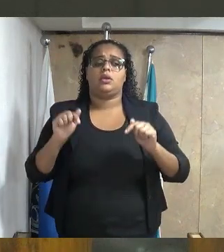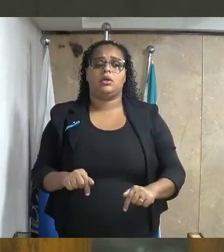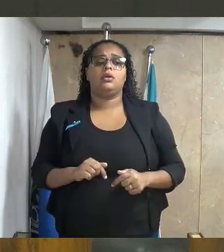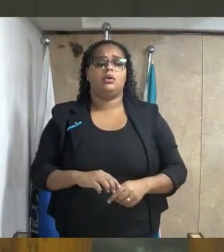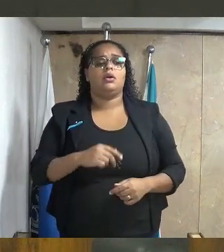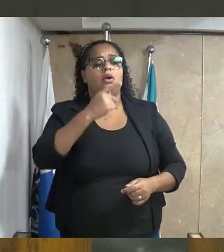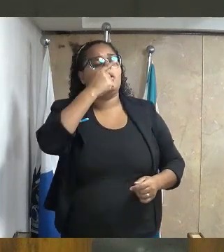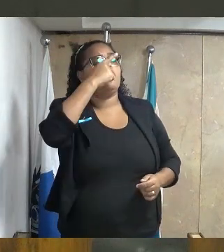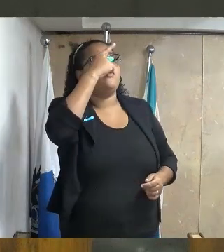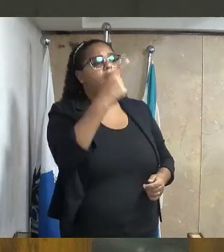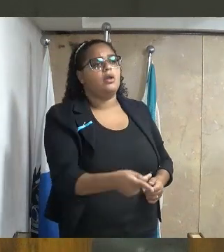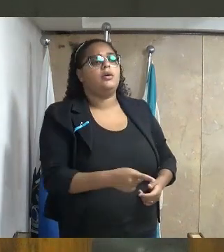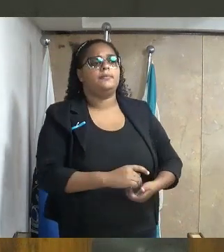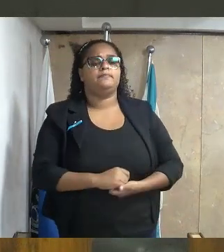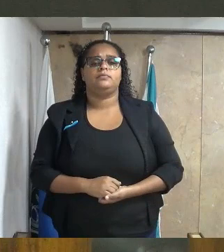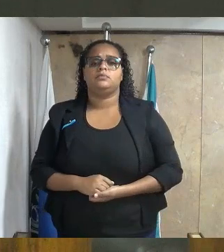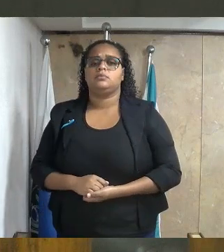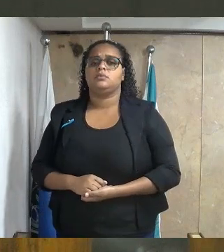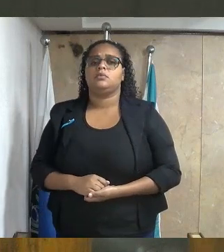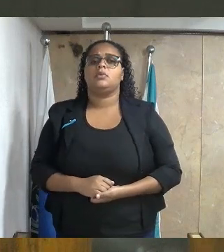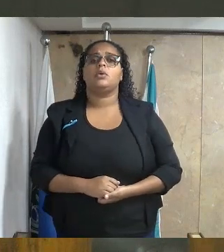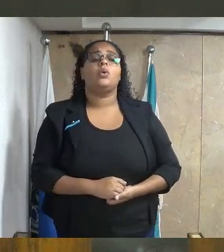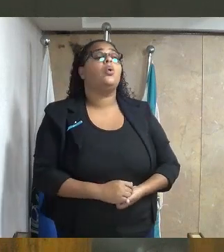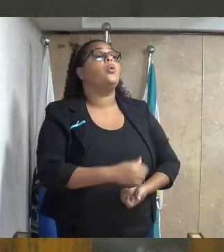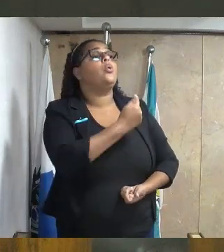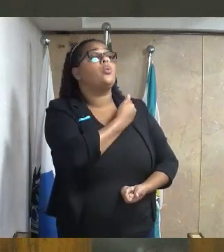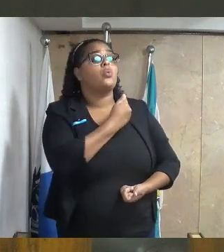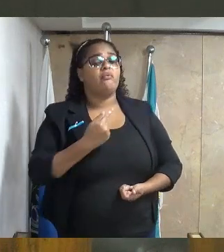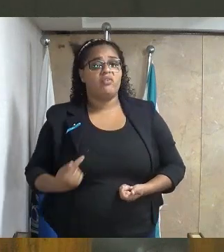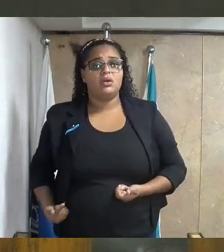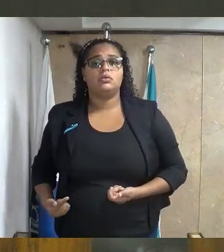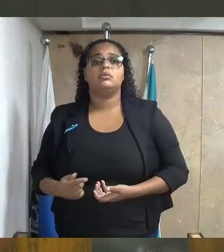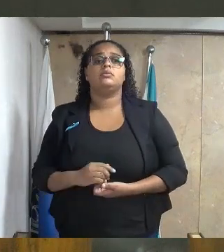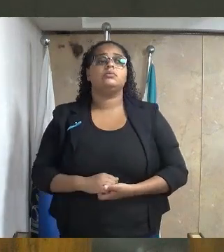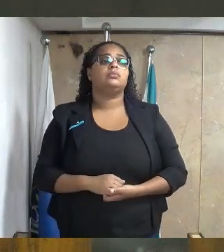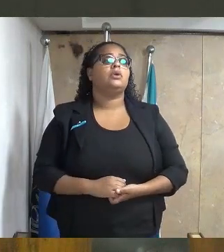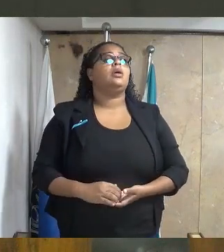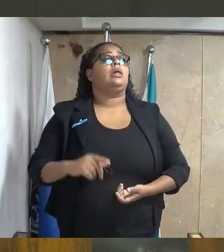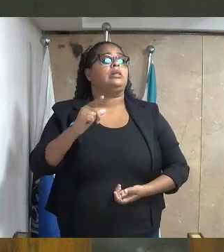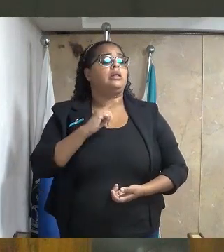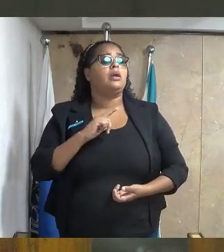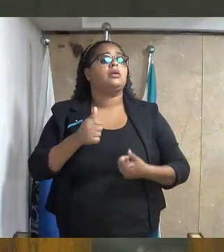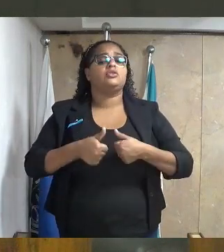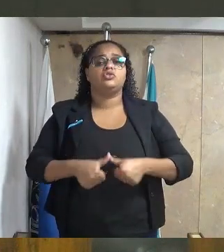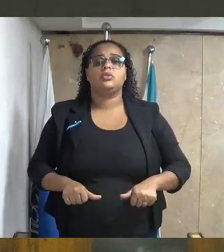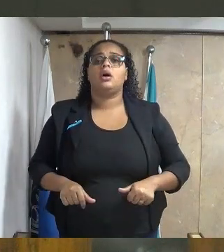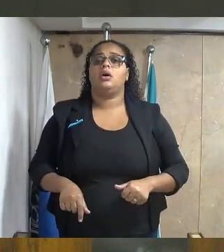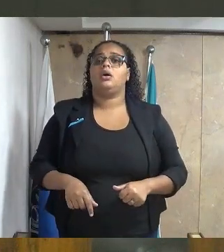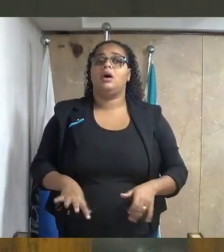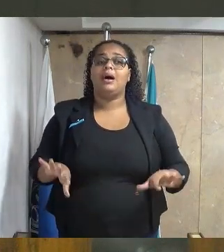e dizer que esse governo tem que estar atento.